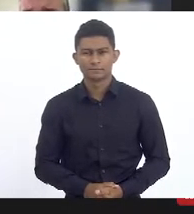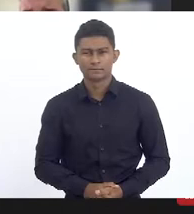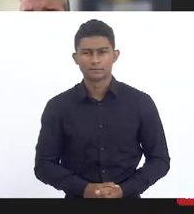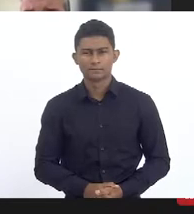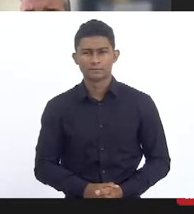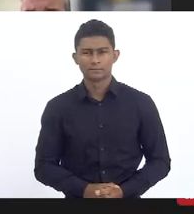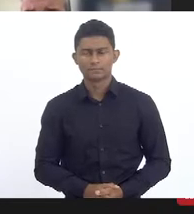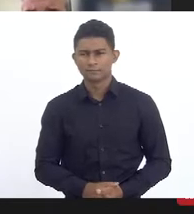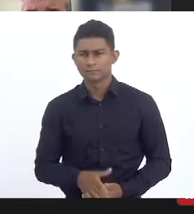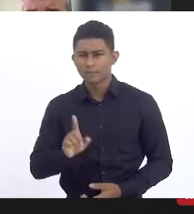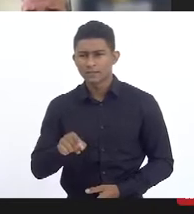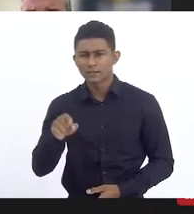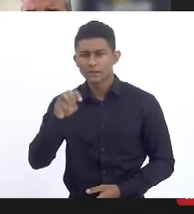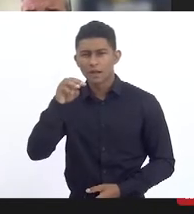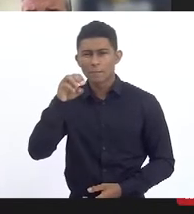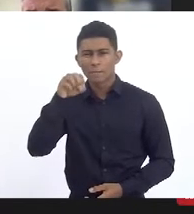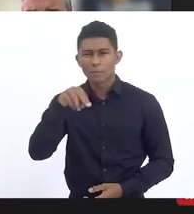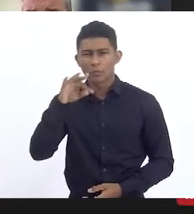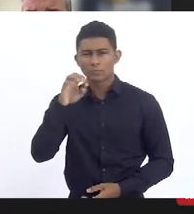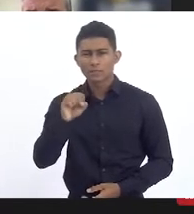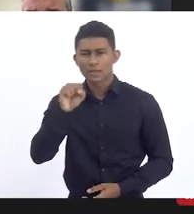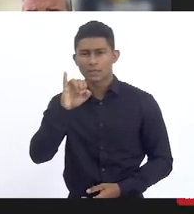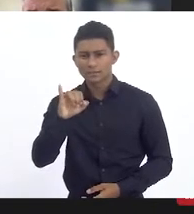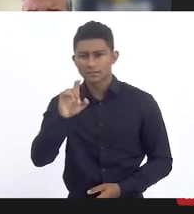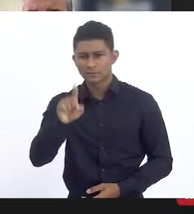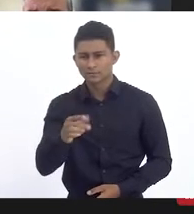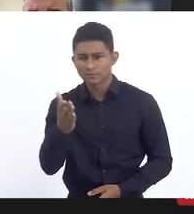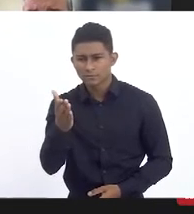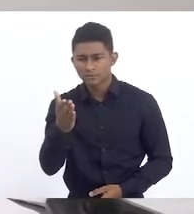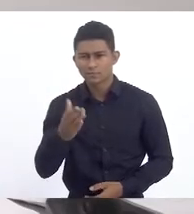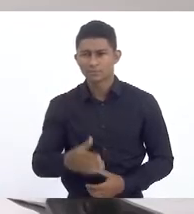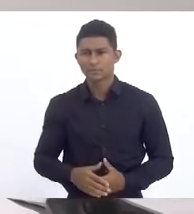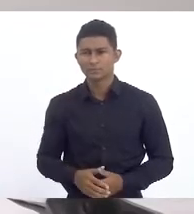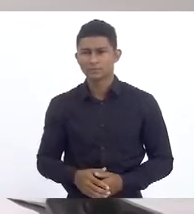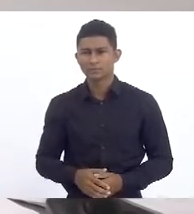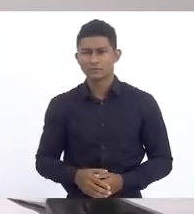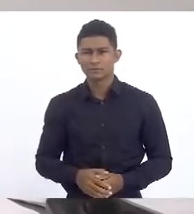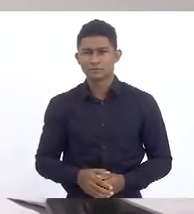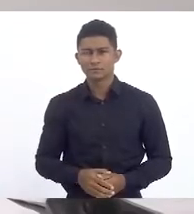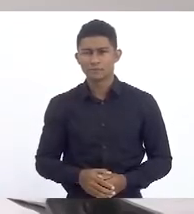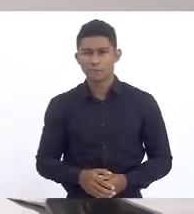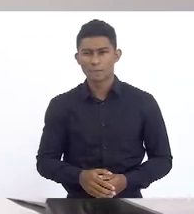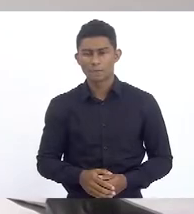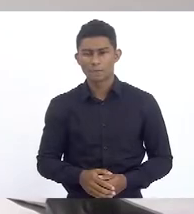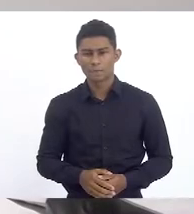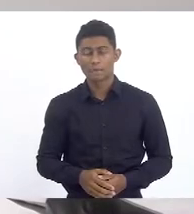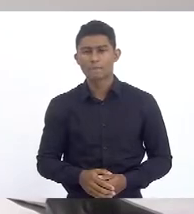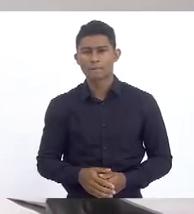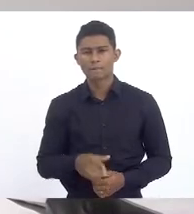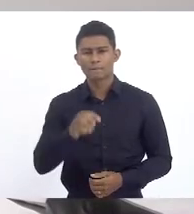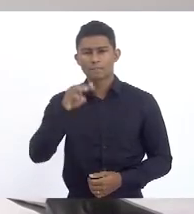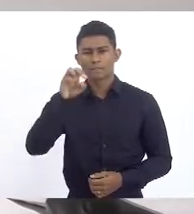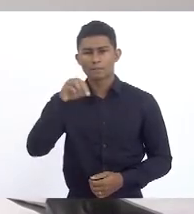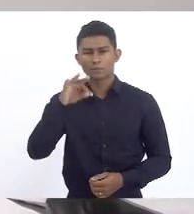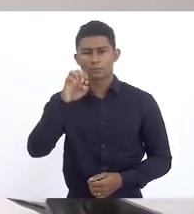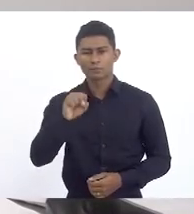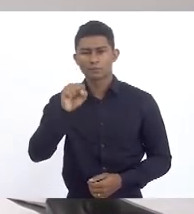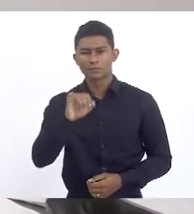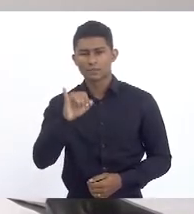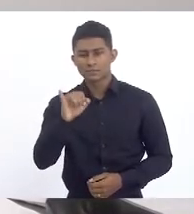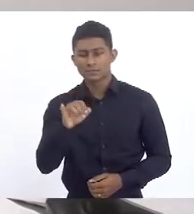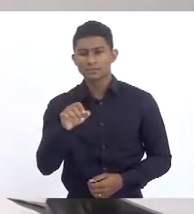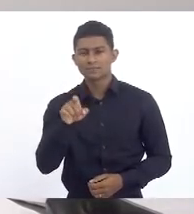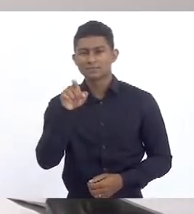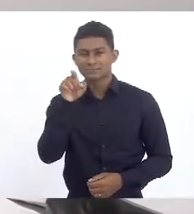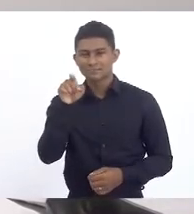É o Montese que está, não é o deputado. Não, é que o Montese, é que a